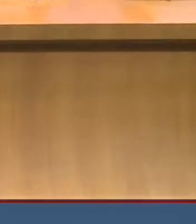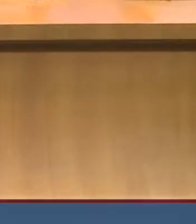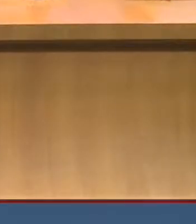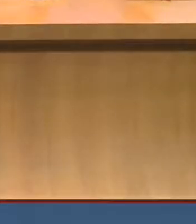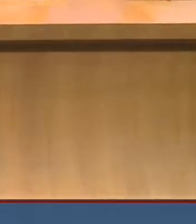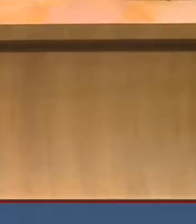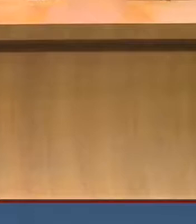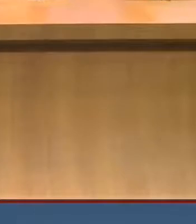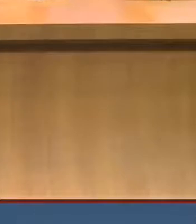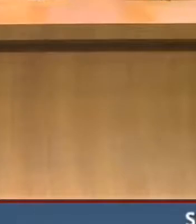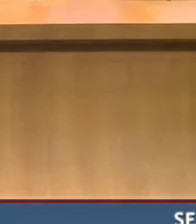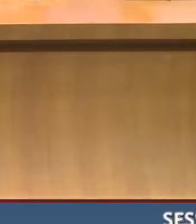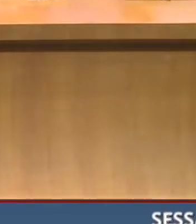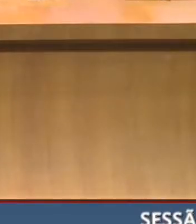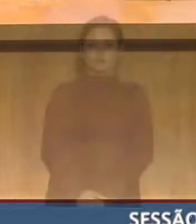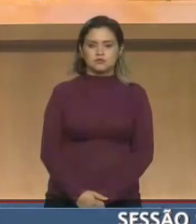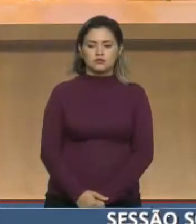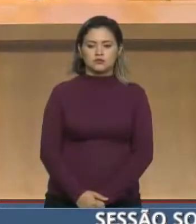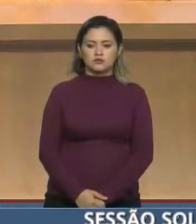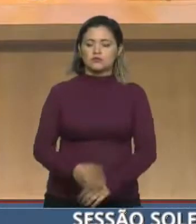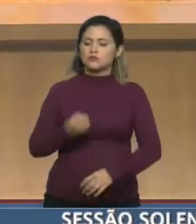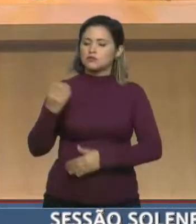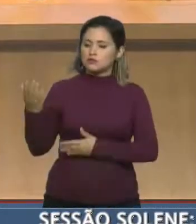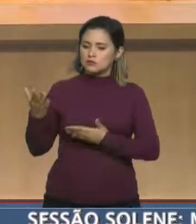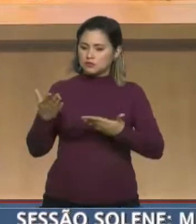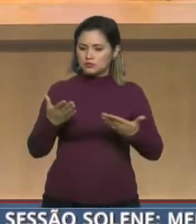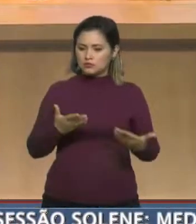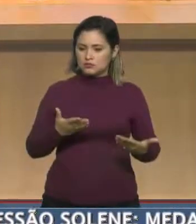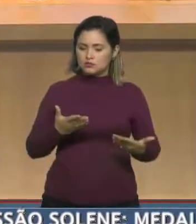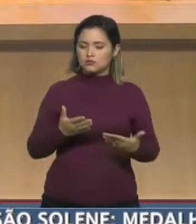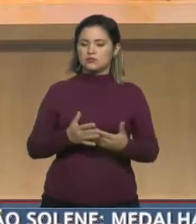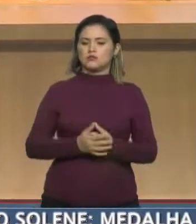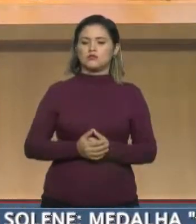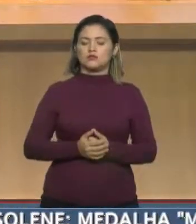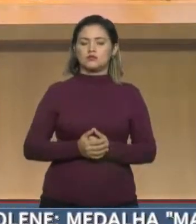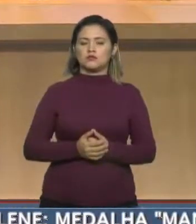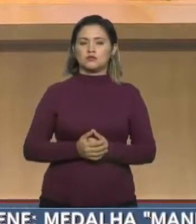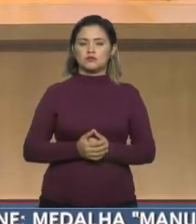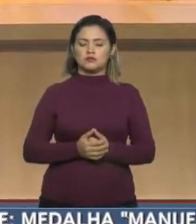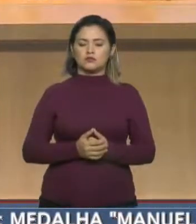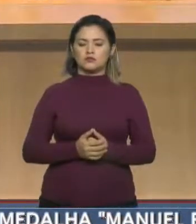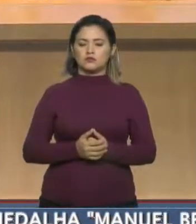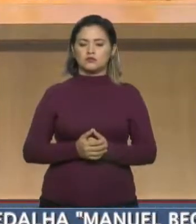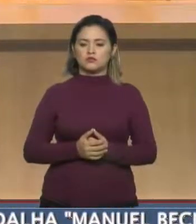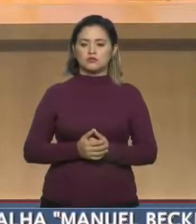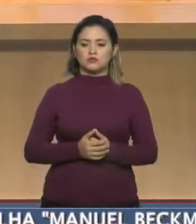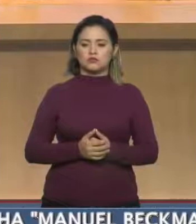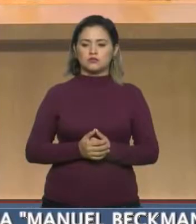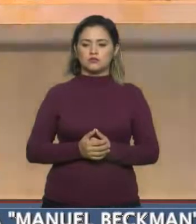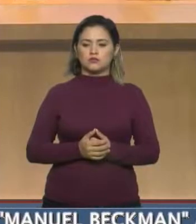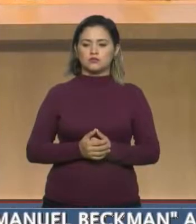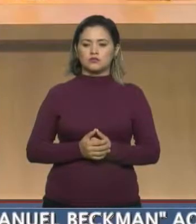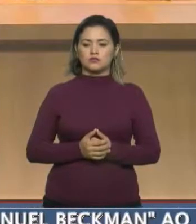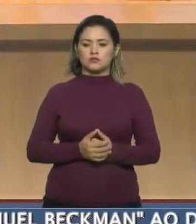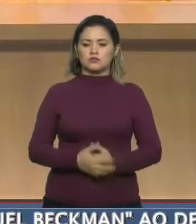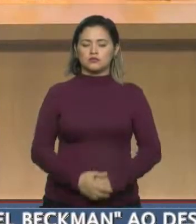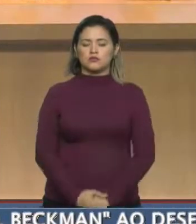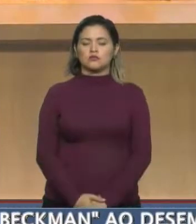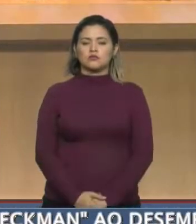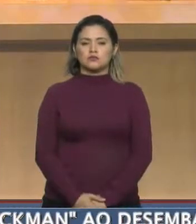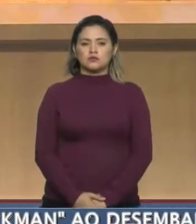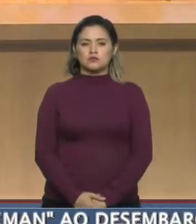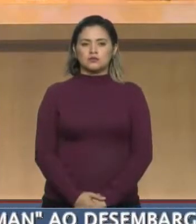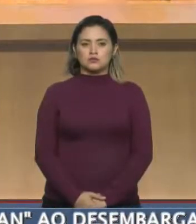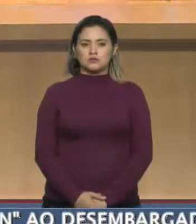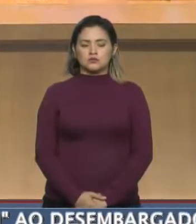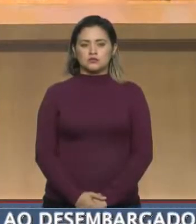Registro a presença em plenário, desembargador Banho. Não, me ligaram, eu saí de carreira. Presidente, um abraço aí. Obrigado.